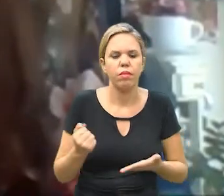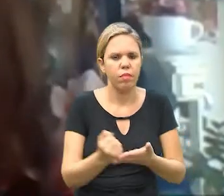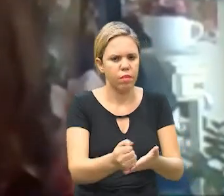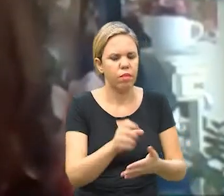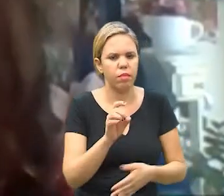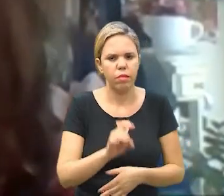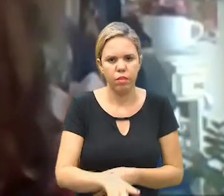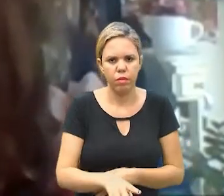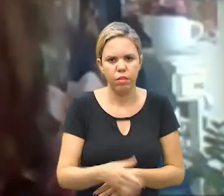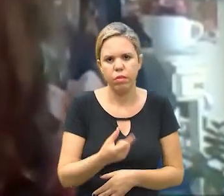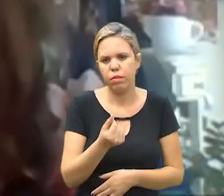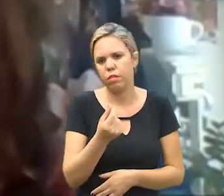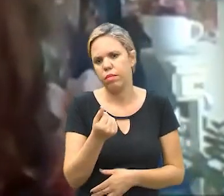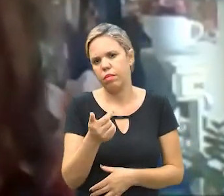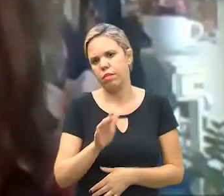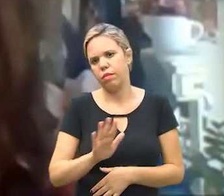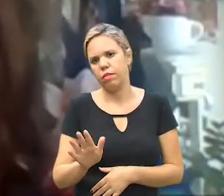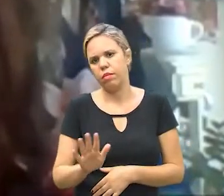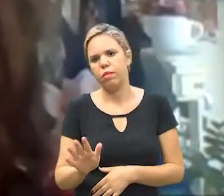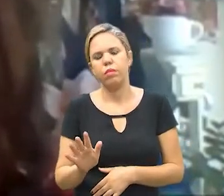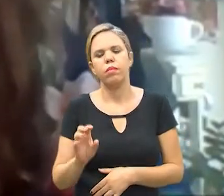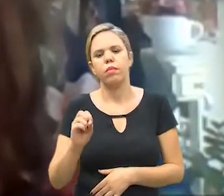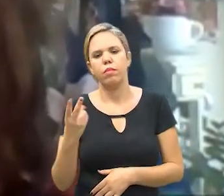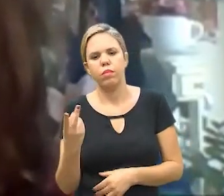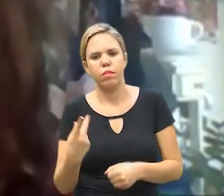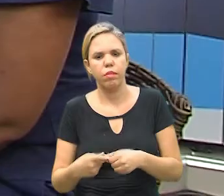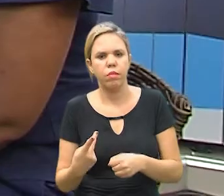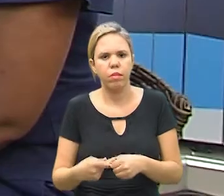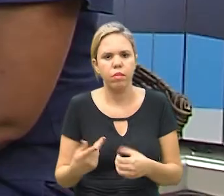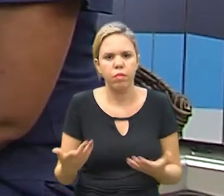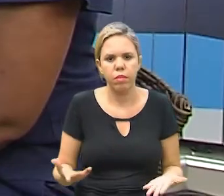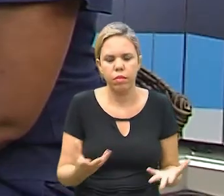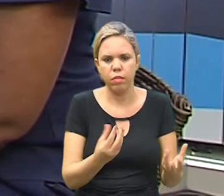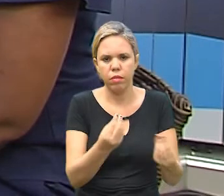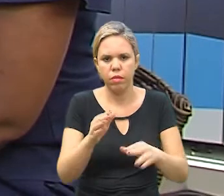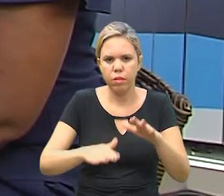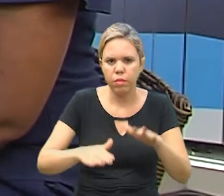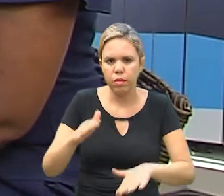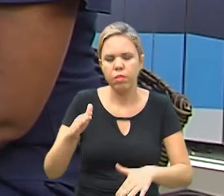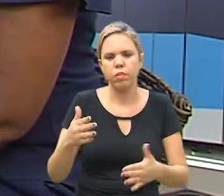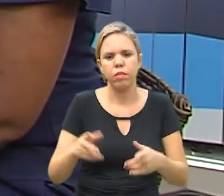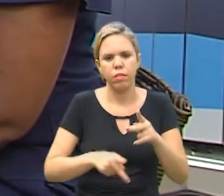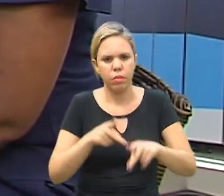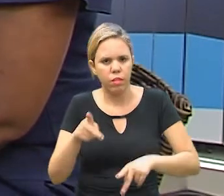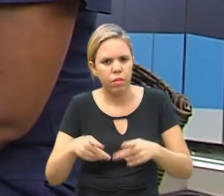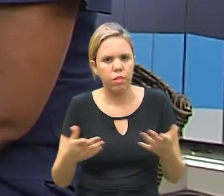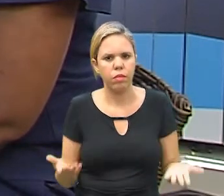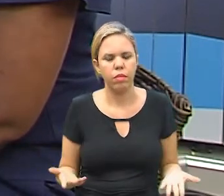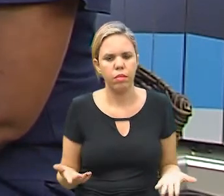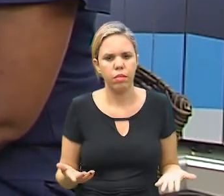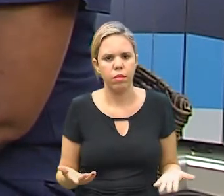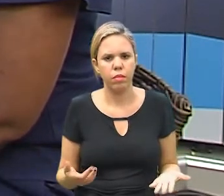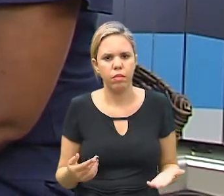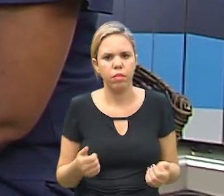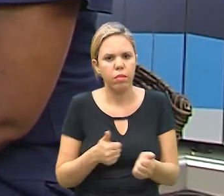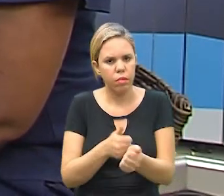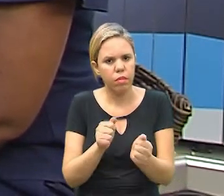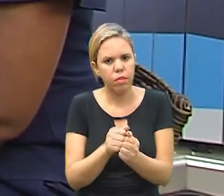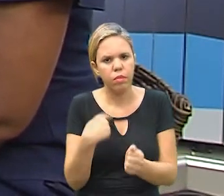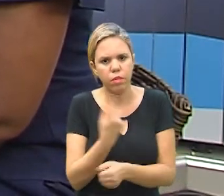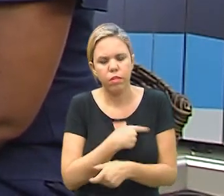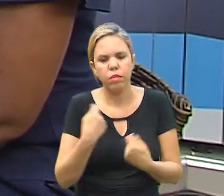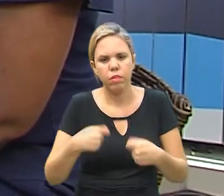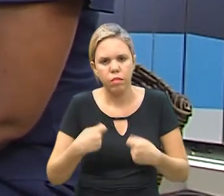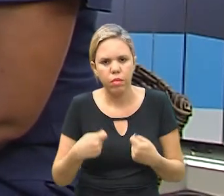é só financeira, sabe? Ou com produtos. Tem muitas vezes que tem pessoas que estão ao nosso lado que precisa